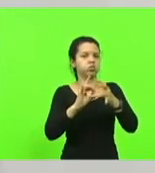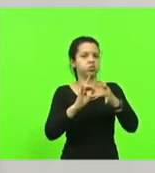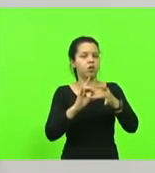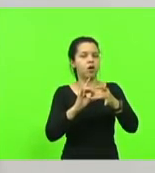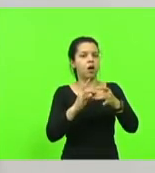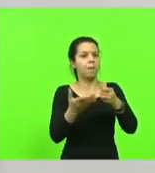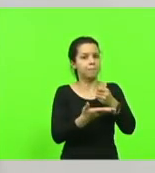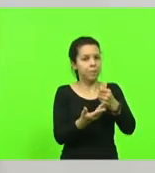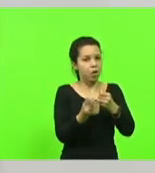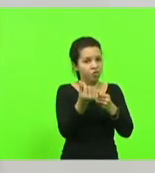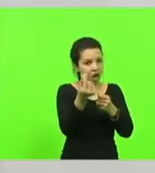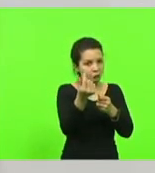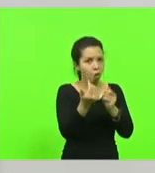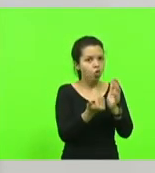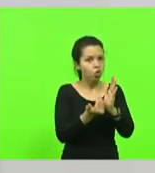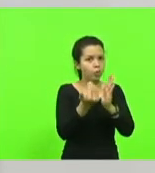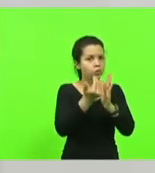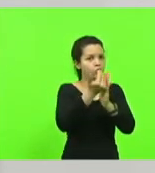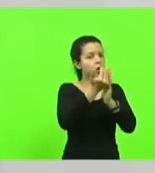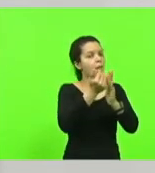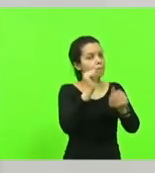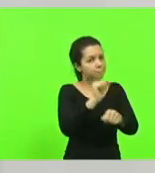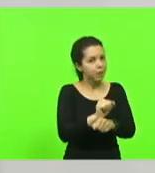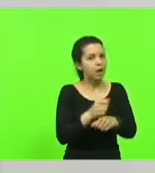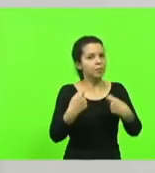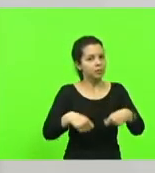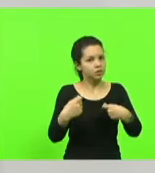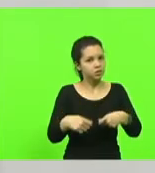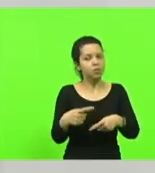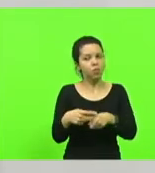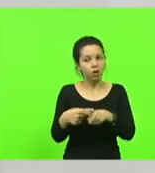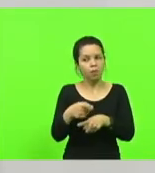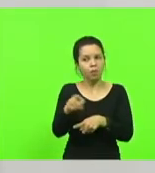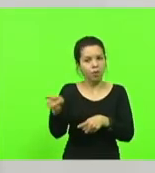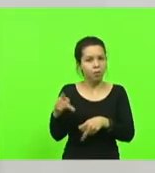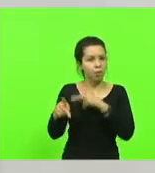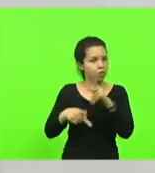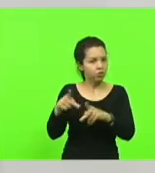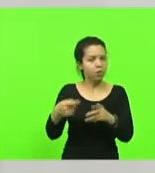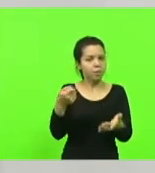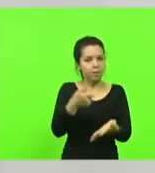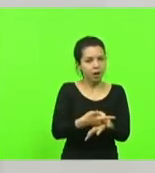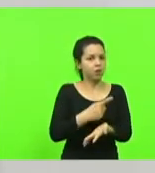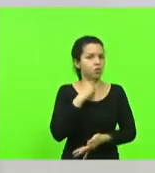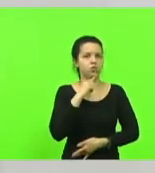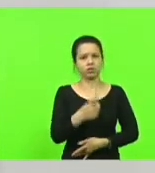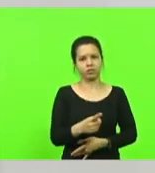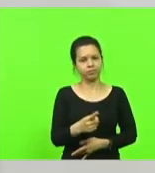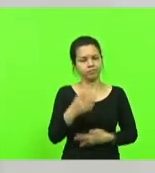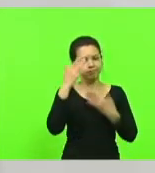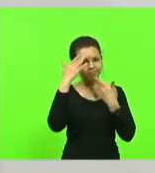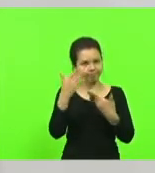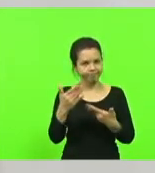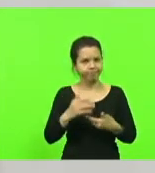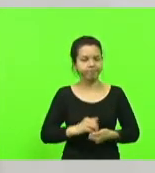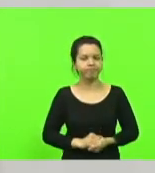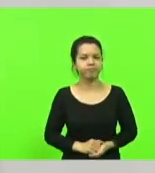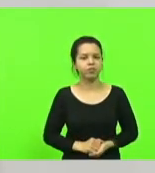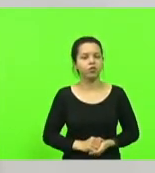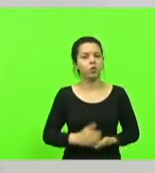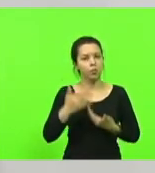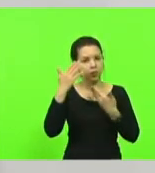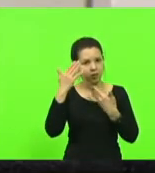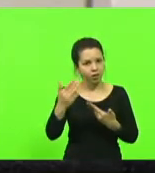muito, vamos parar por aqui, porque senão o povo não vai ter como pagar a conta. Era isso, senhor presidente. Muito obrigado. Muito obrigado, deputado Milton